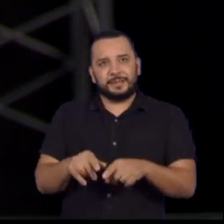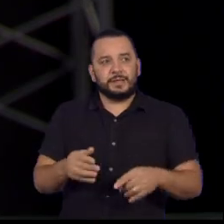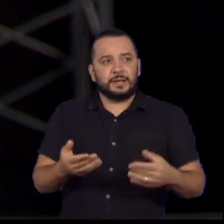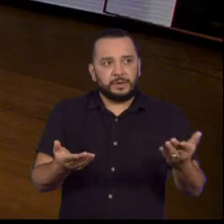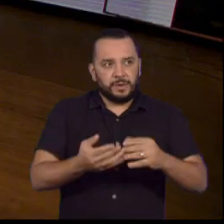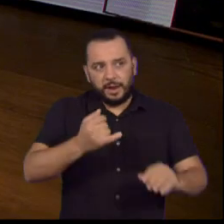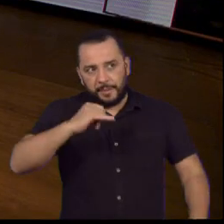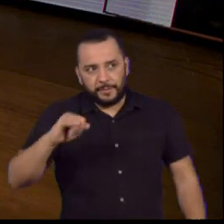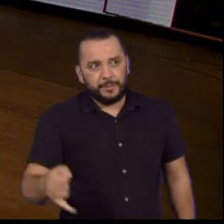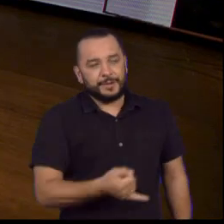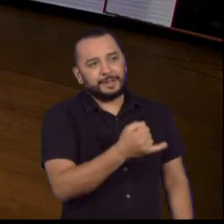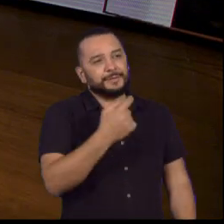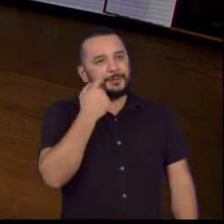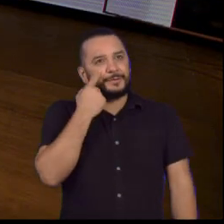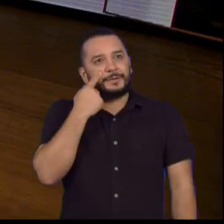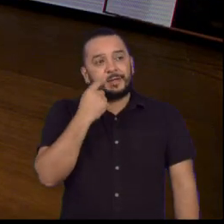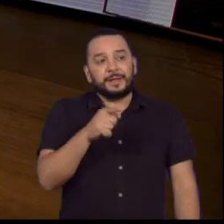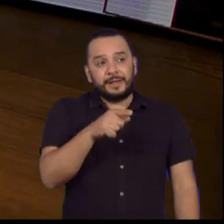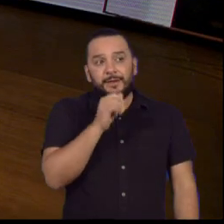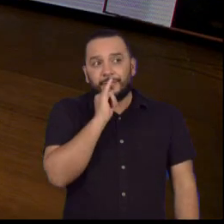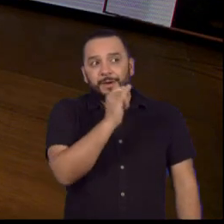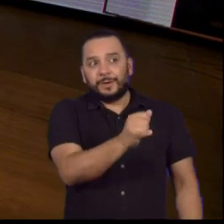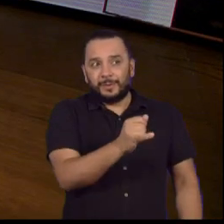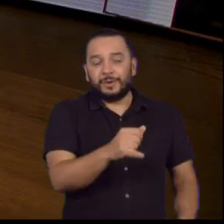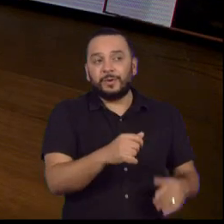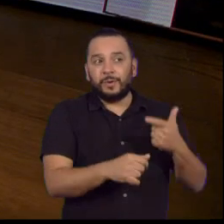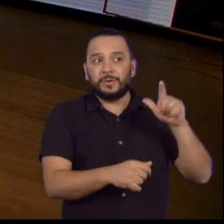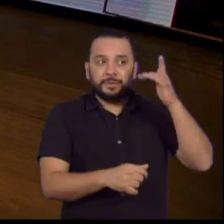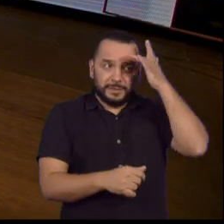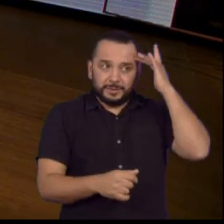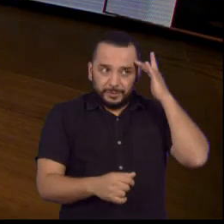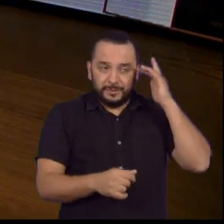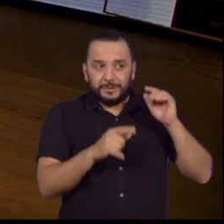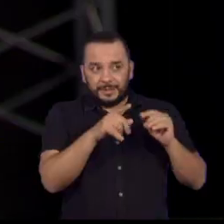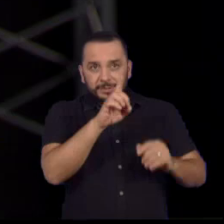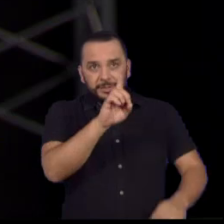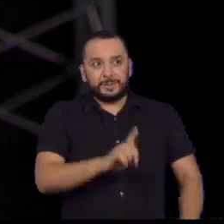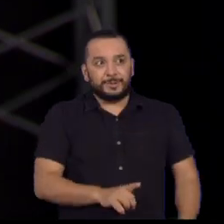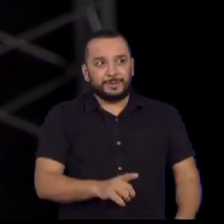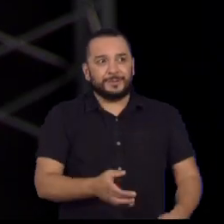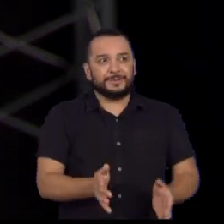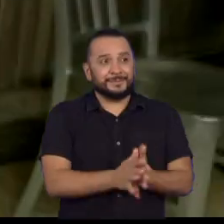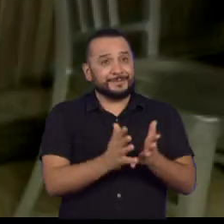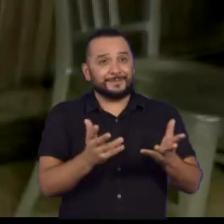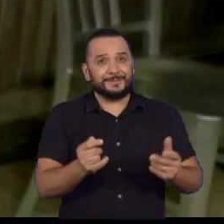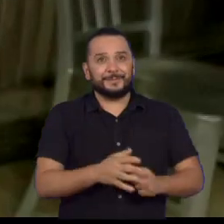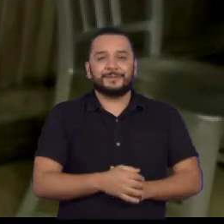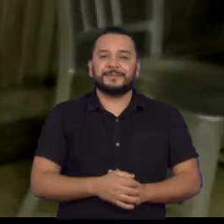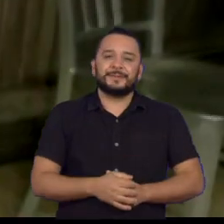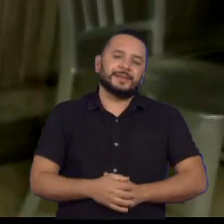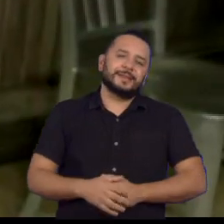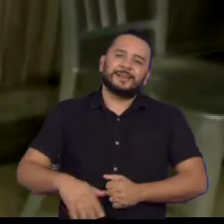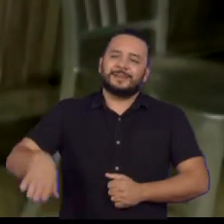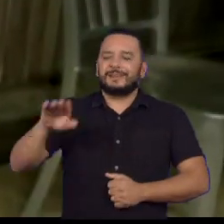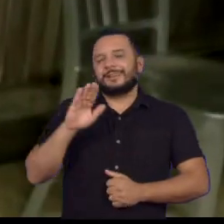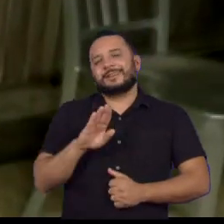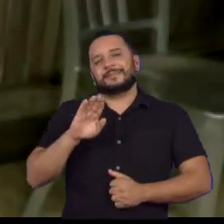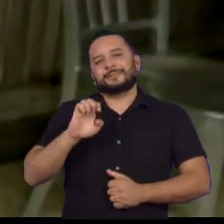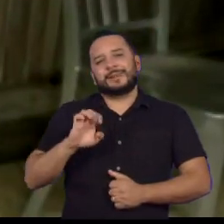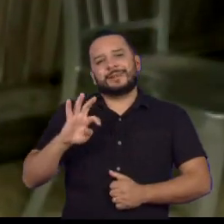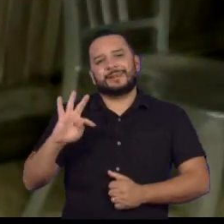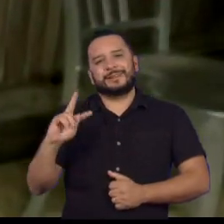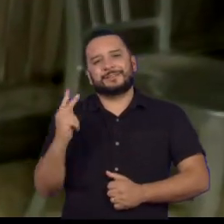e ouvir o que ele tem para te falar? Ele e mais alguém que você dirigiu. É que sensacional! A Beth Coelho